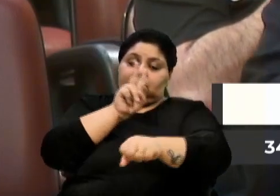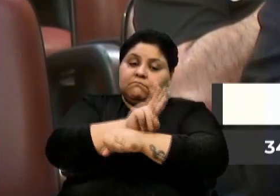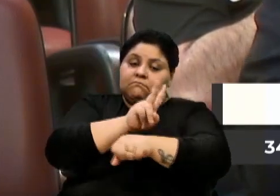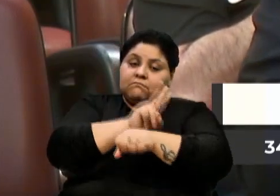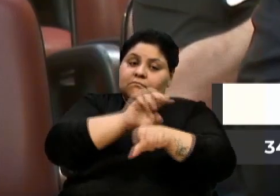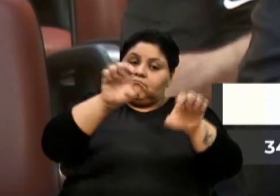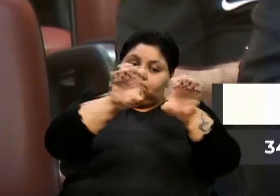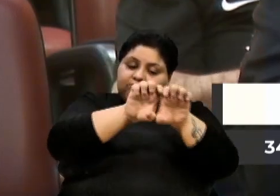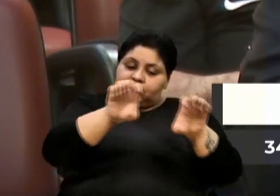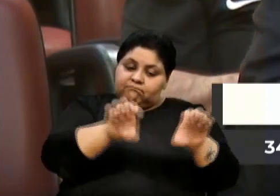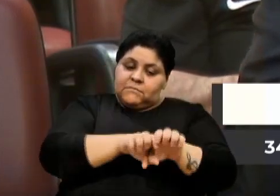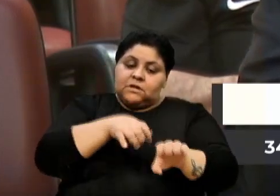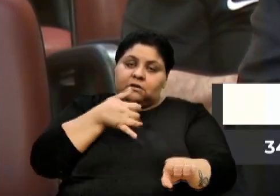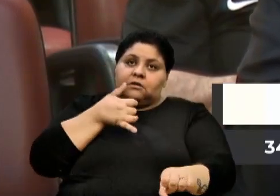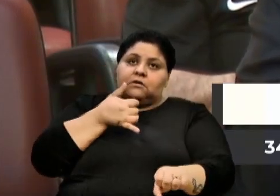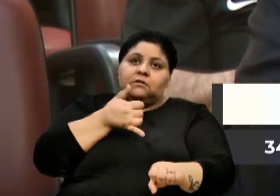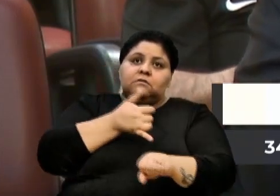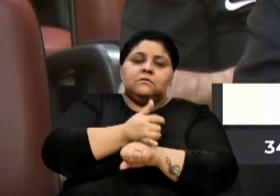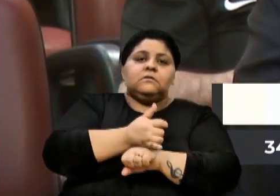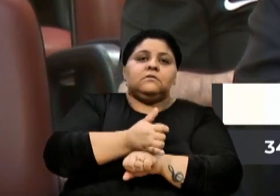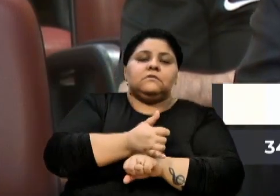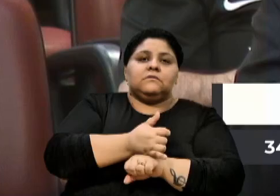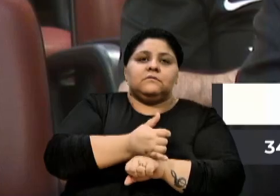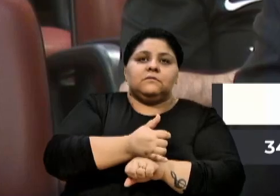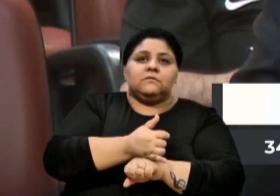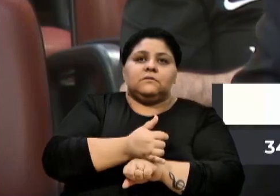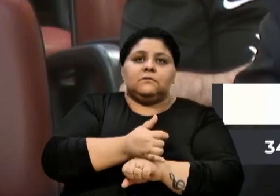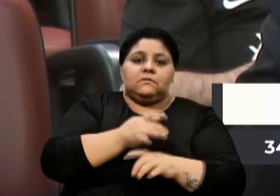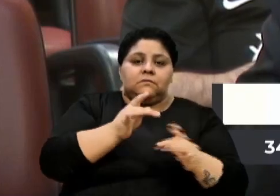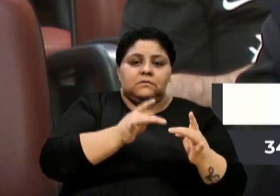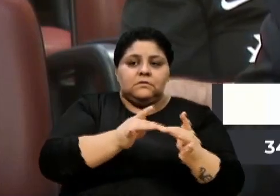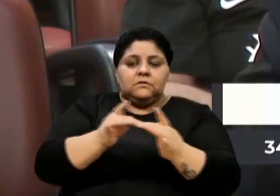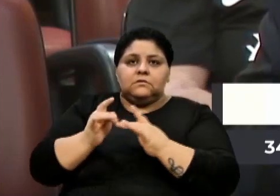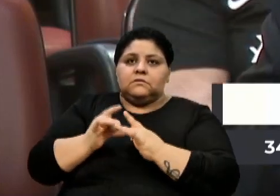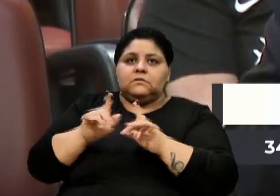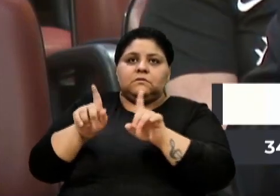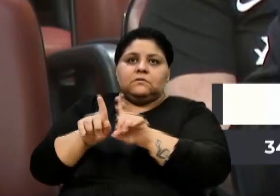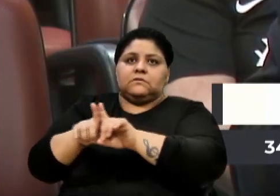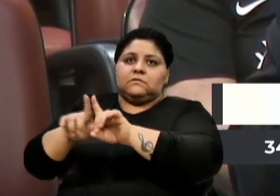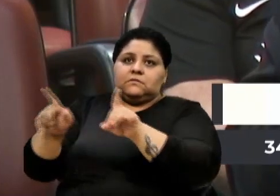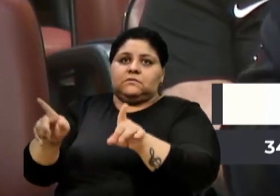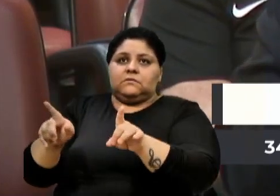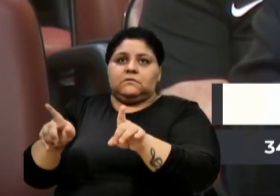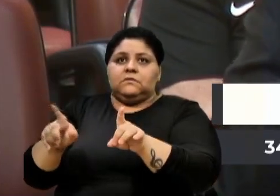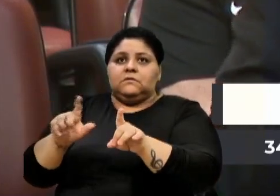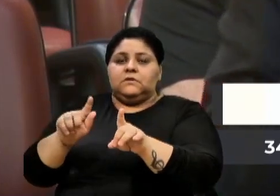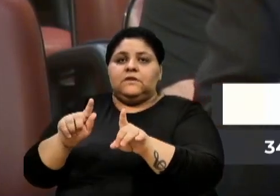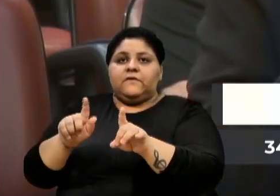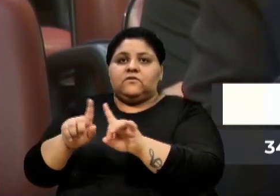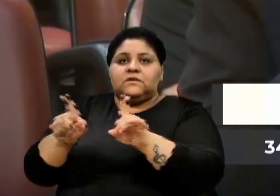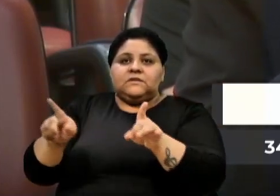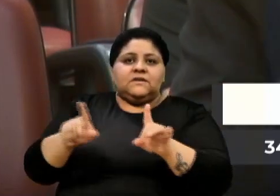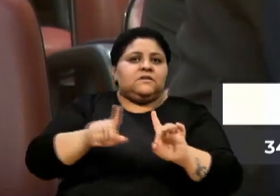estrutura de ferro, uma ponte tão linda que vai ligar Caxias do Sul a Gramado.